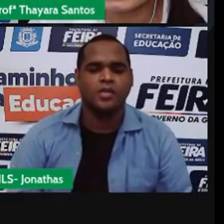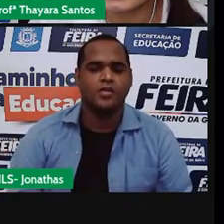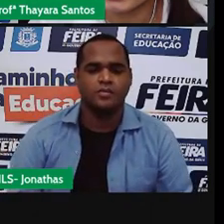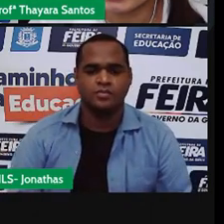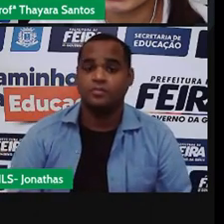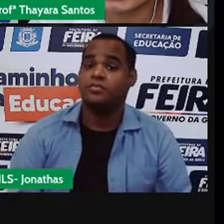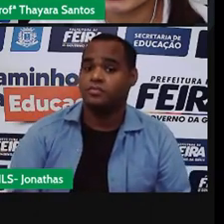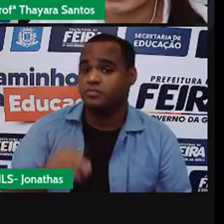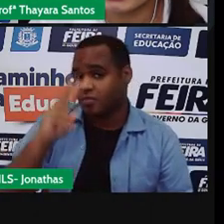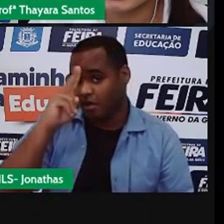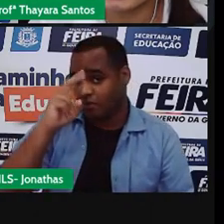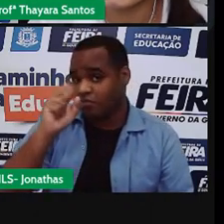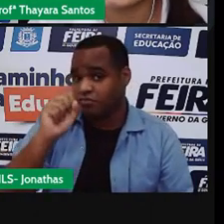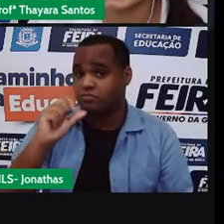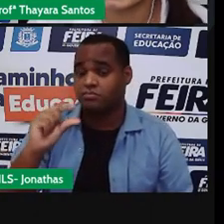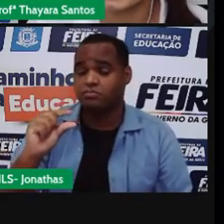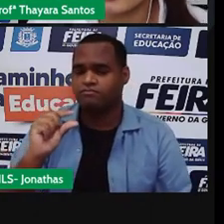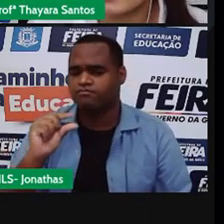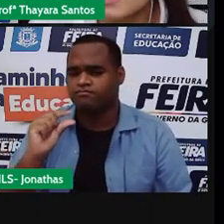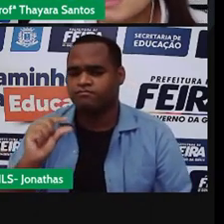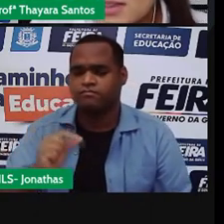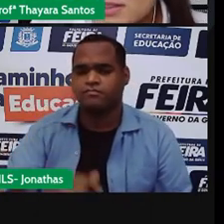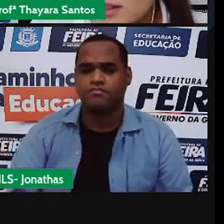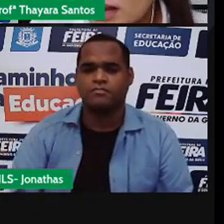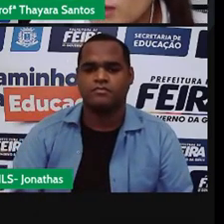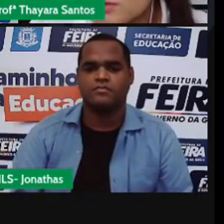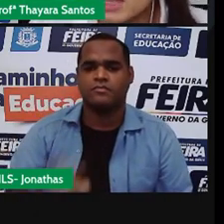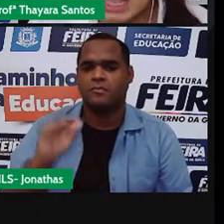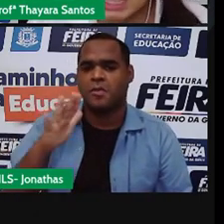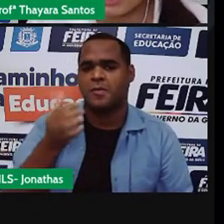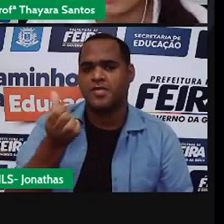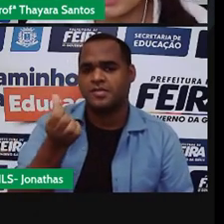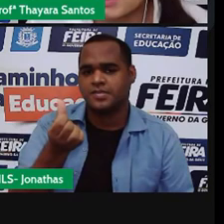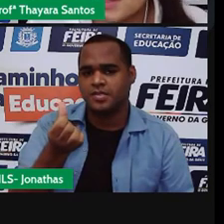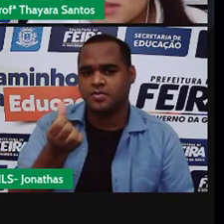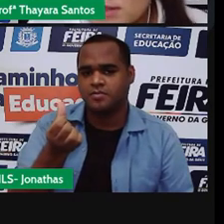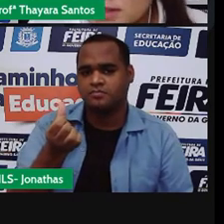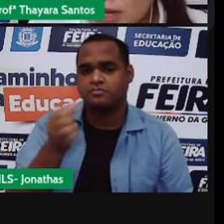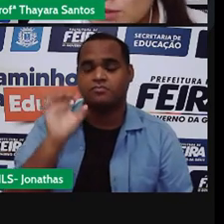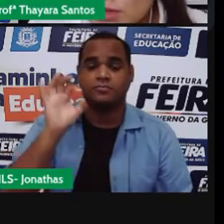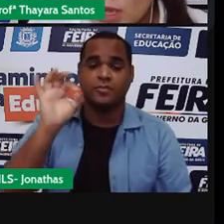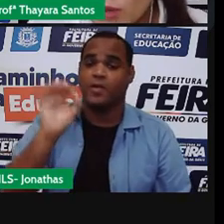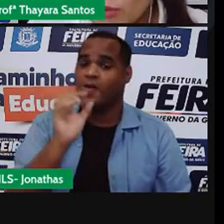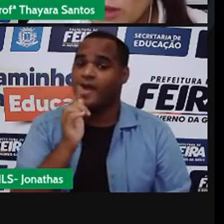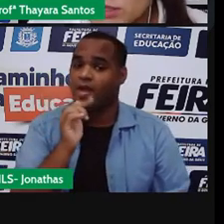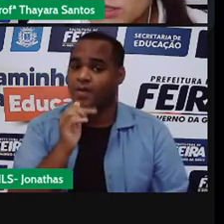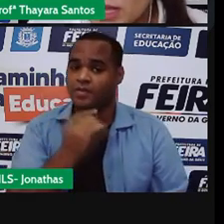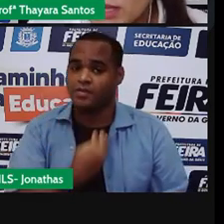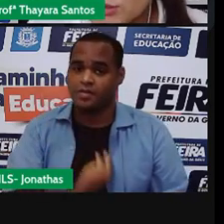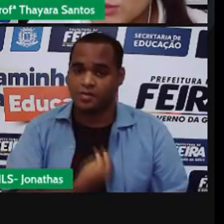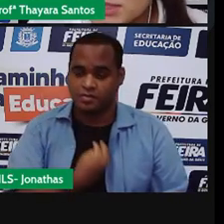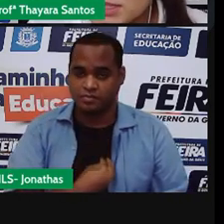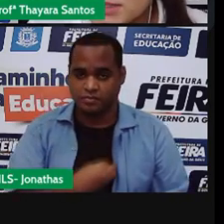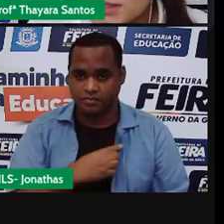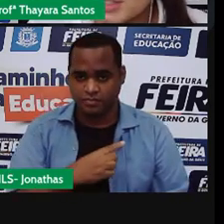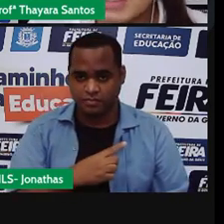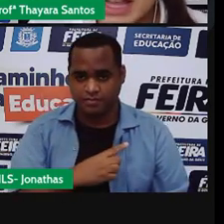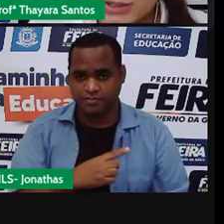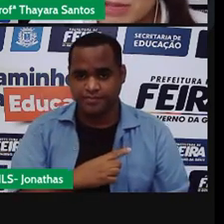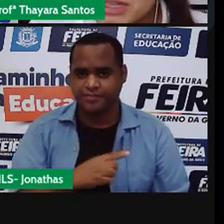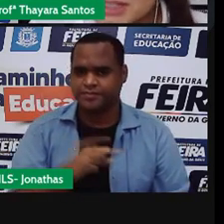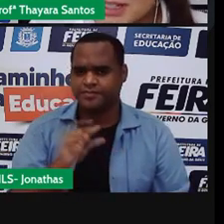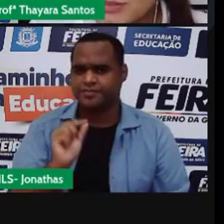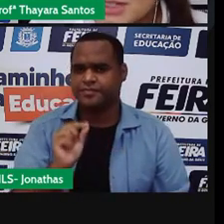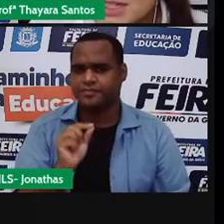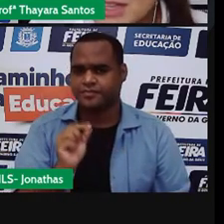Botar mais frio ainda. Deixei aqui, ó, em 6 graus, a água em 6 graus. Qual é o estágio que vocês,